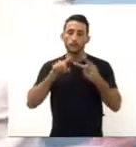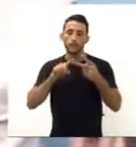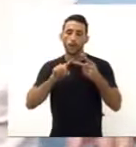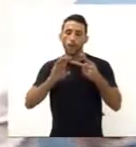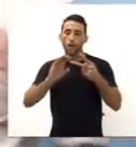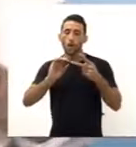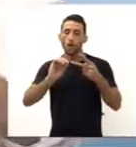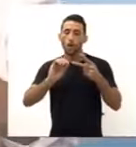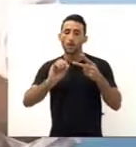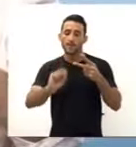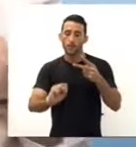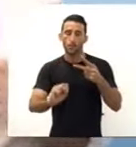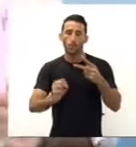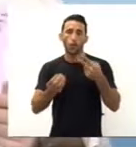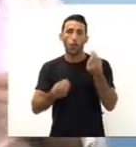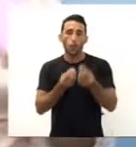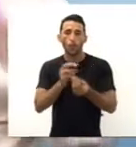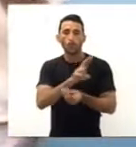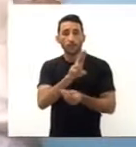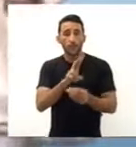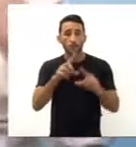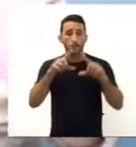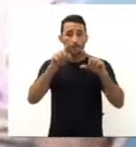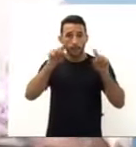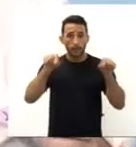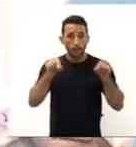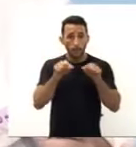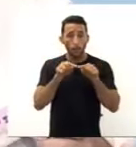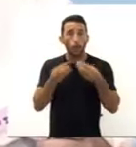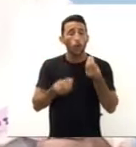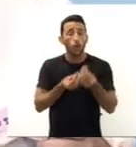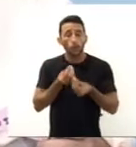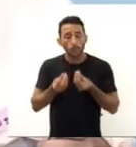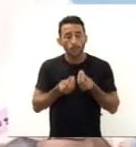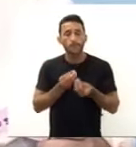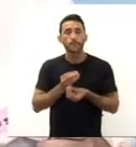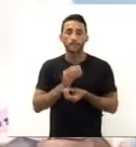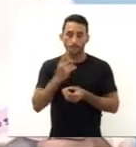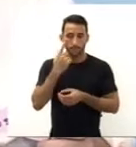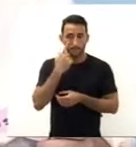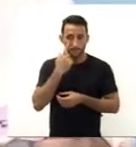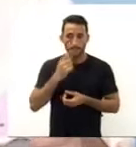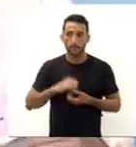usando o triângulo, tá? Vamos lá, como que eu calculo seno e cosseno?